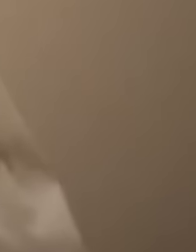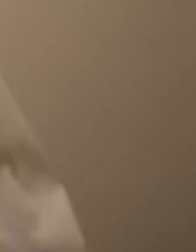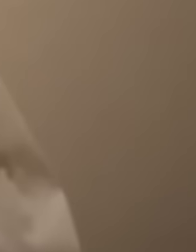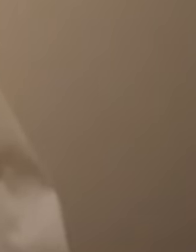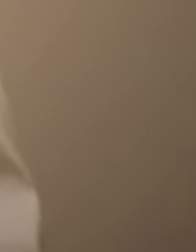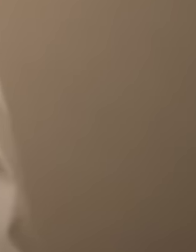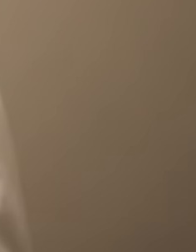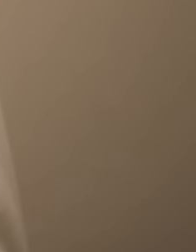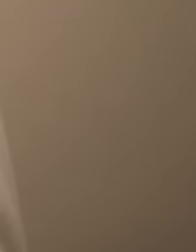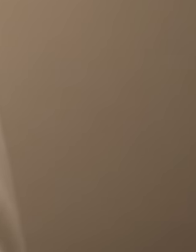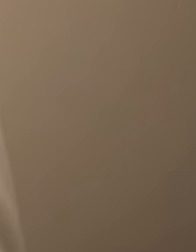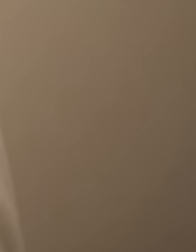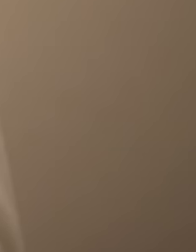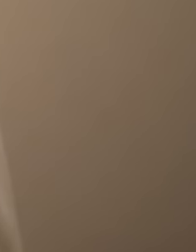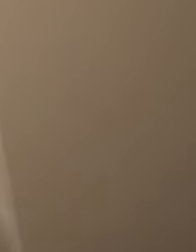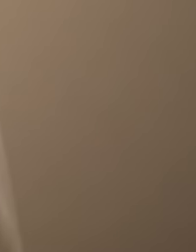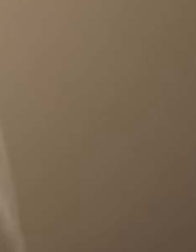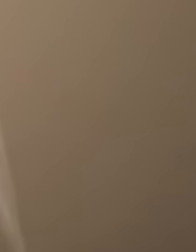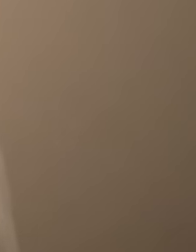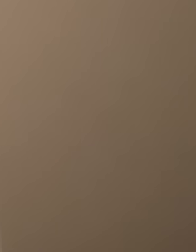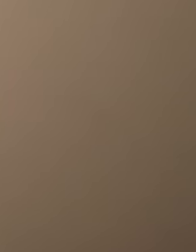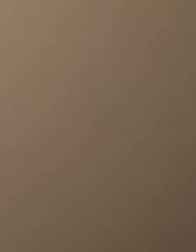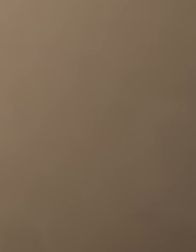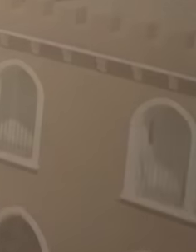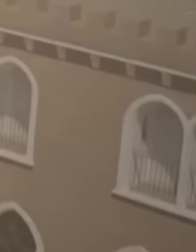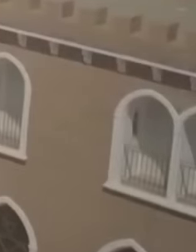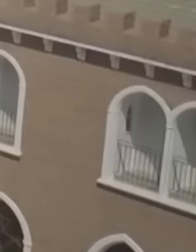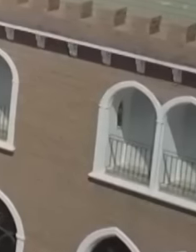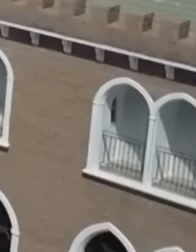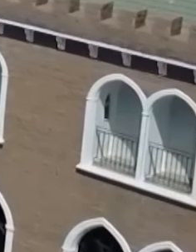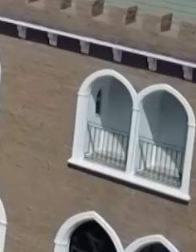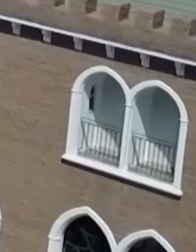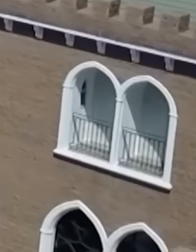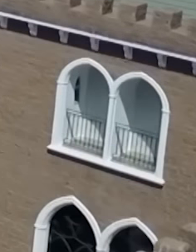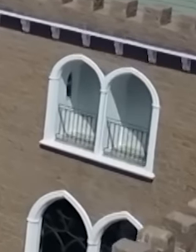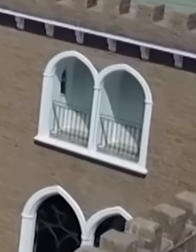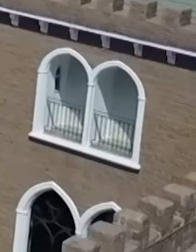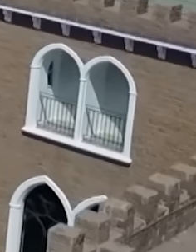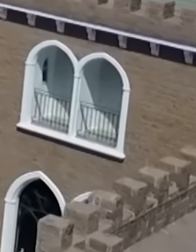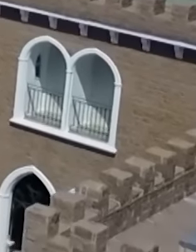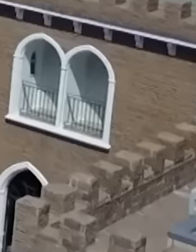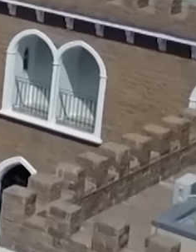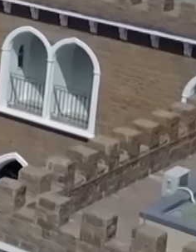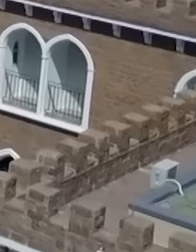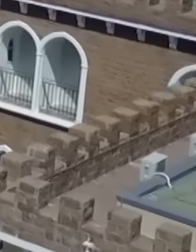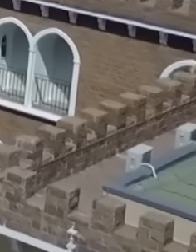Eu quero uma face da terra mudada.